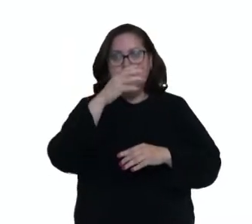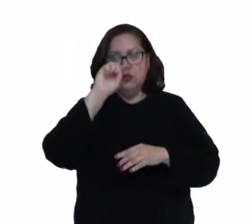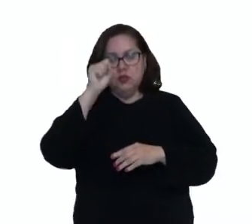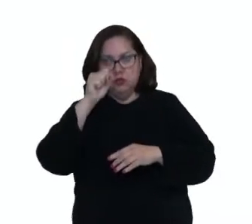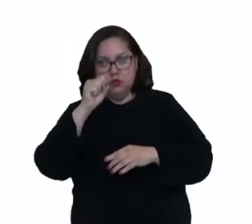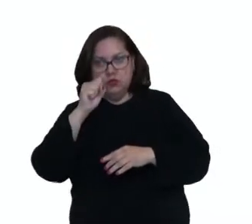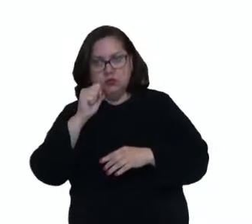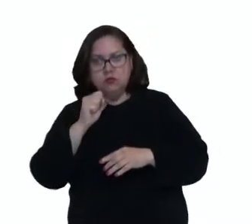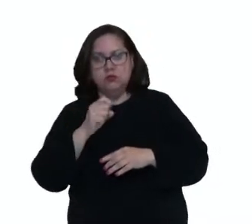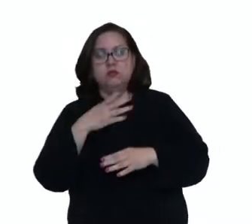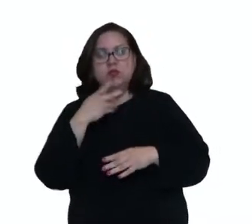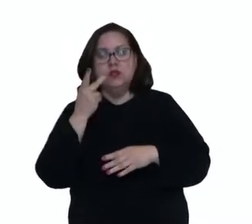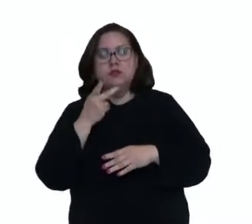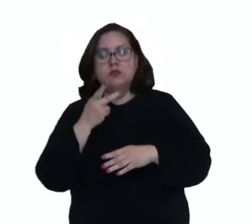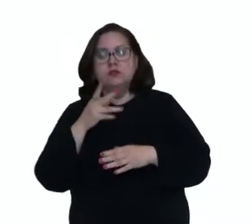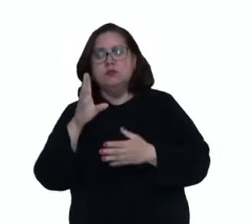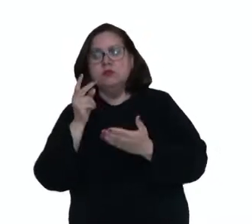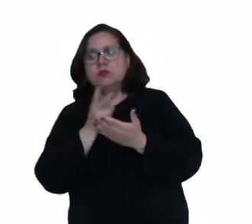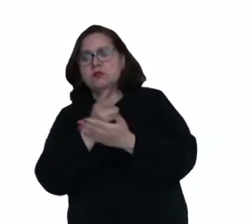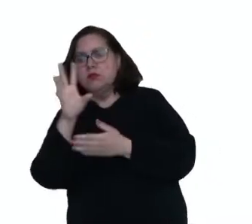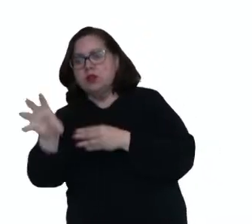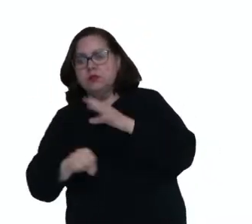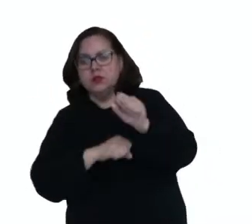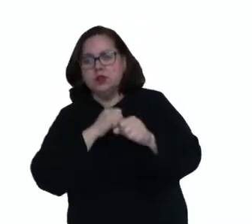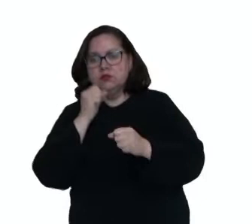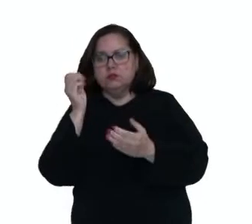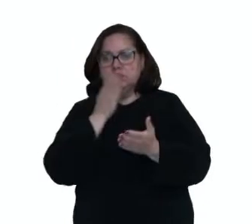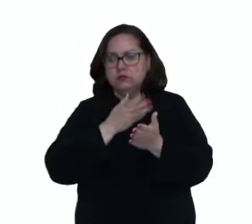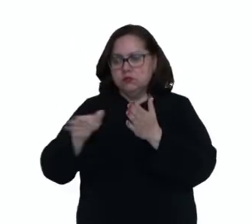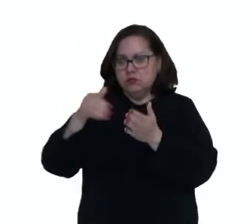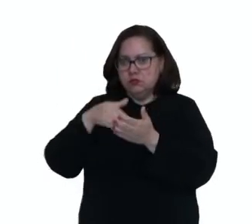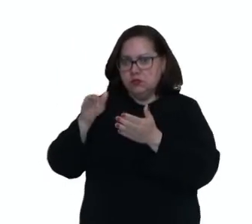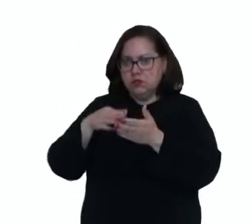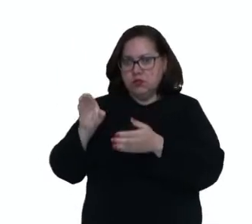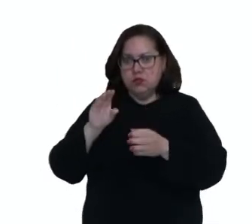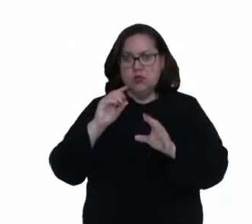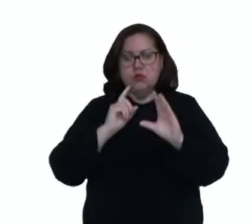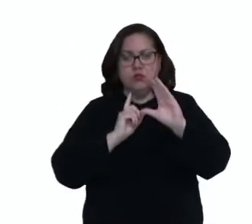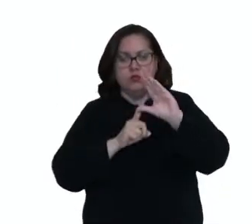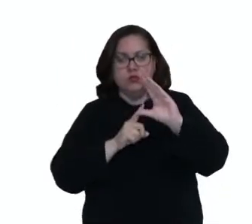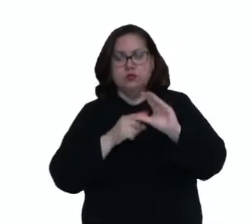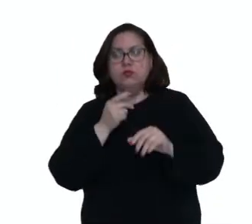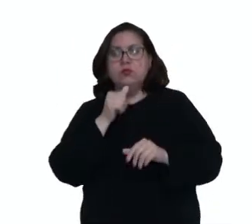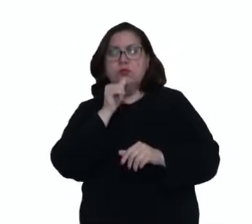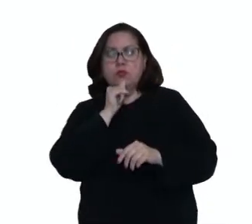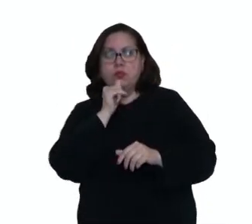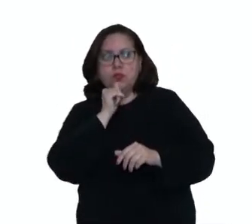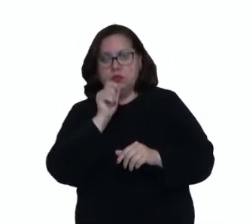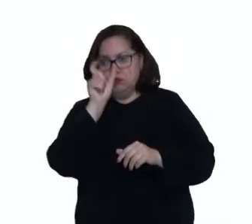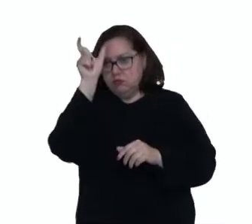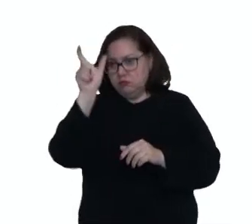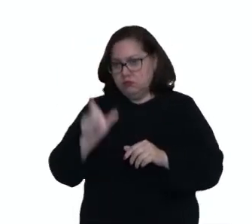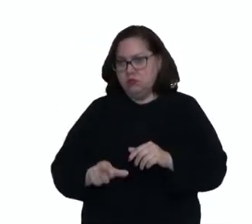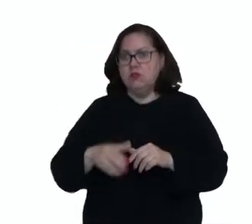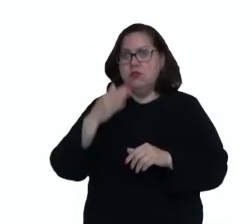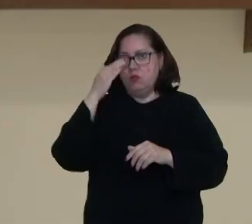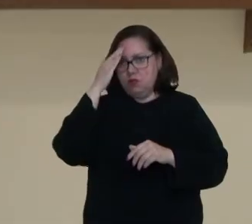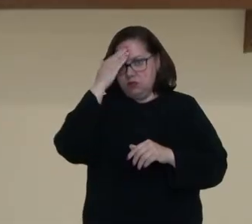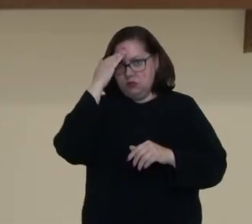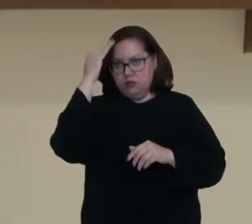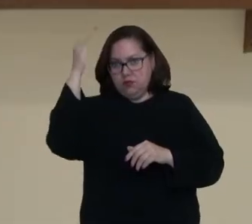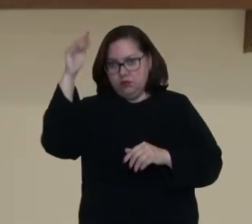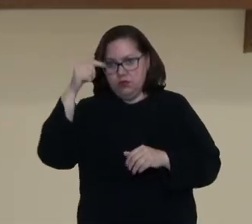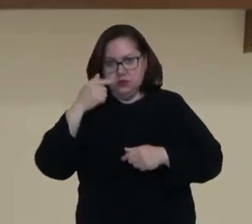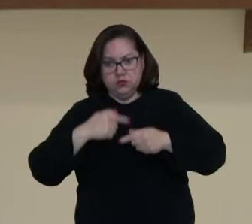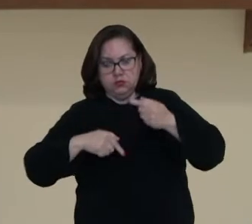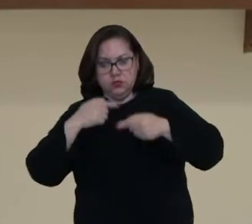1948. Vai caçar mandatos de parlamentares comunistas, como, por exemplo, uma figura bastante conhecida da